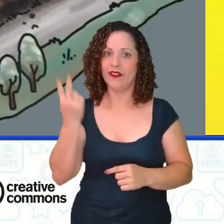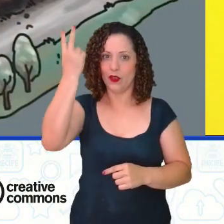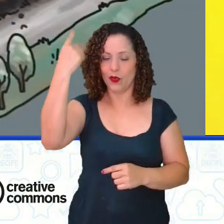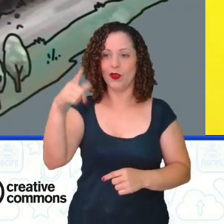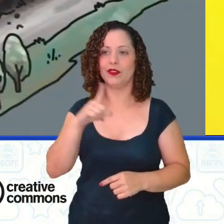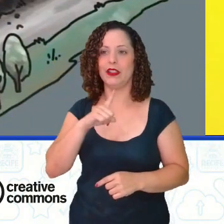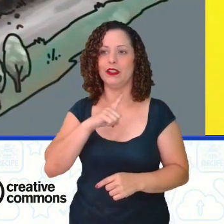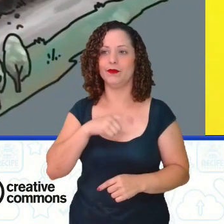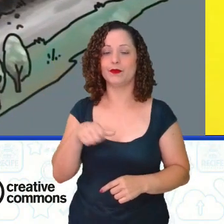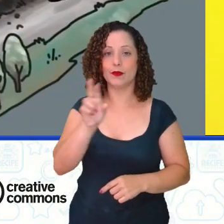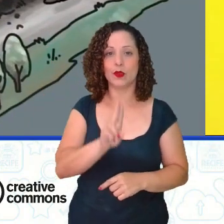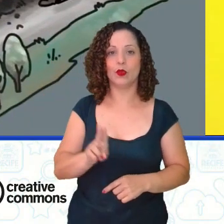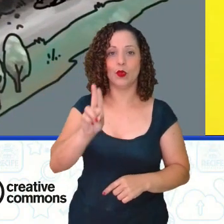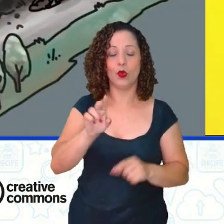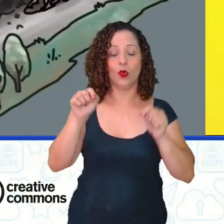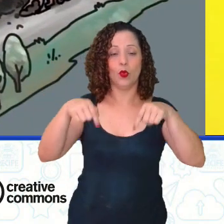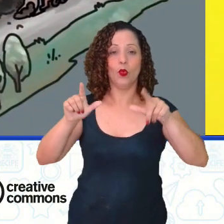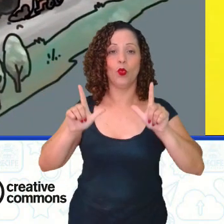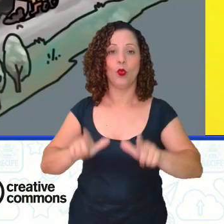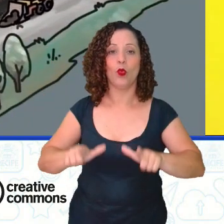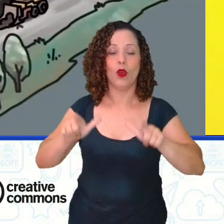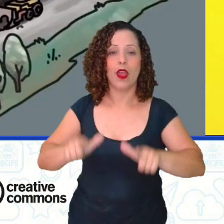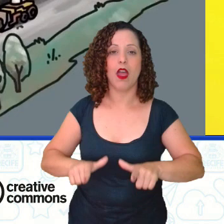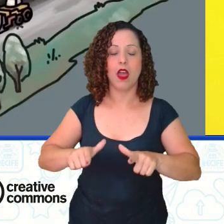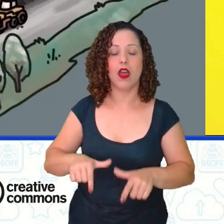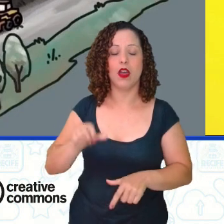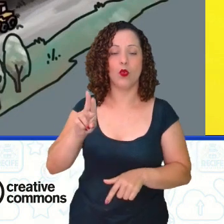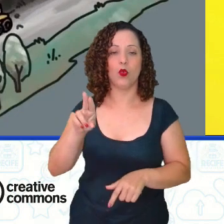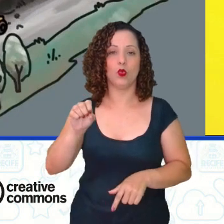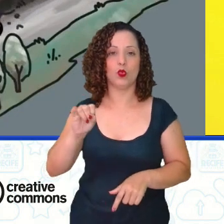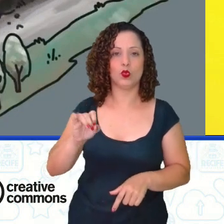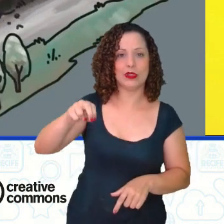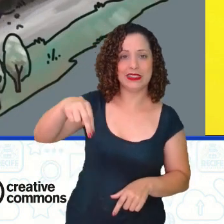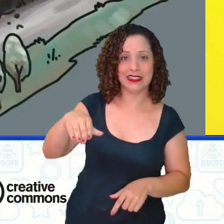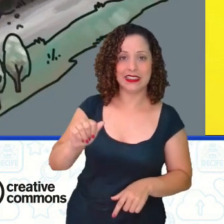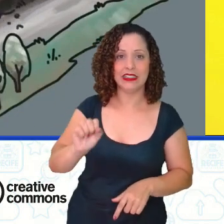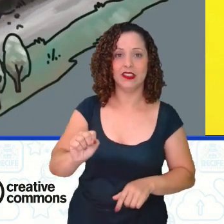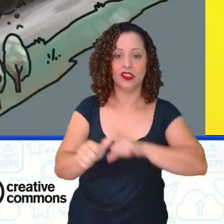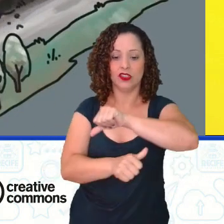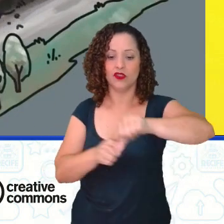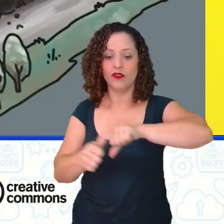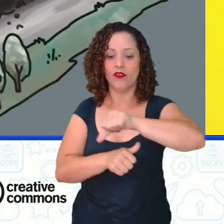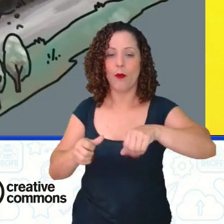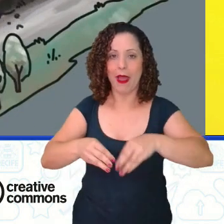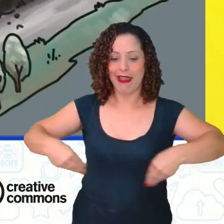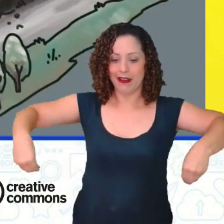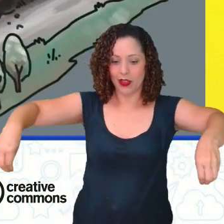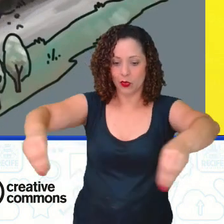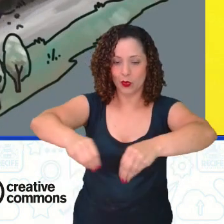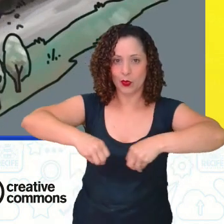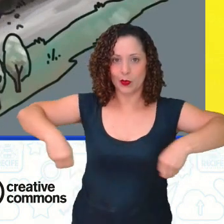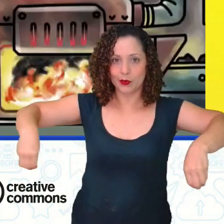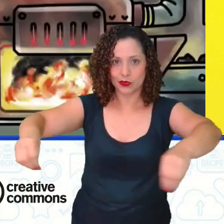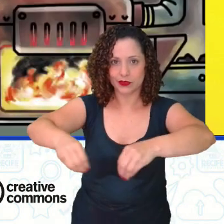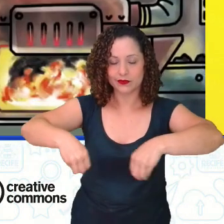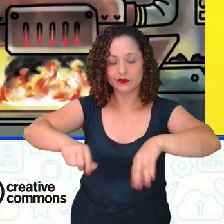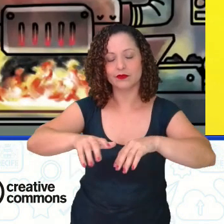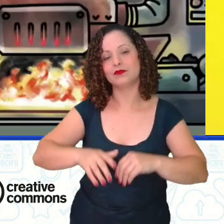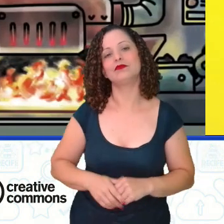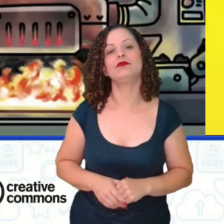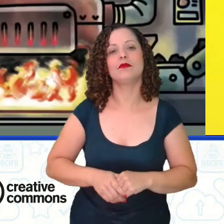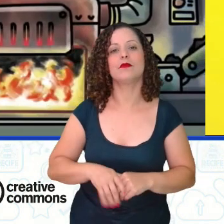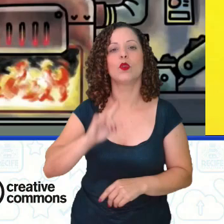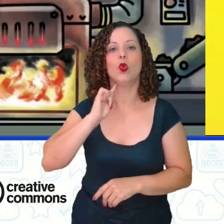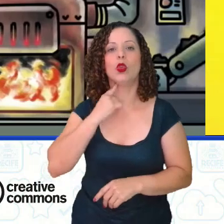usinas de compostagem, ela pode ser transformada em adubo para lavouras e parques. O lixo